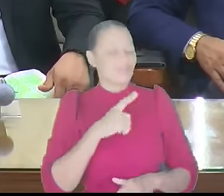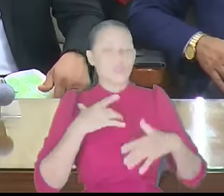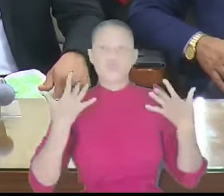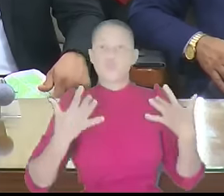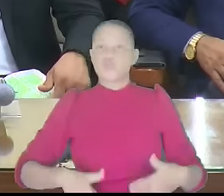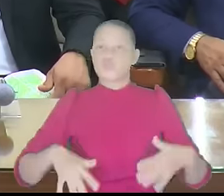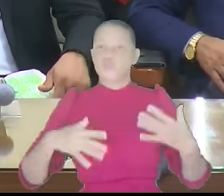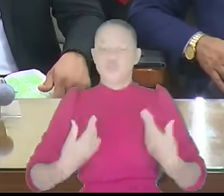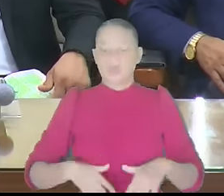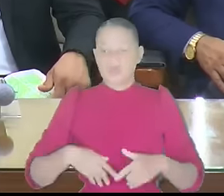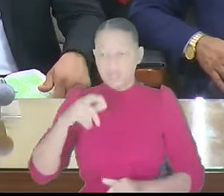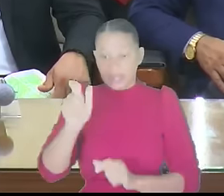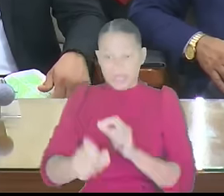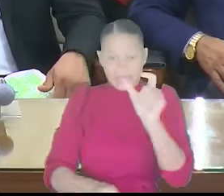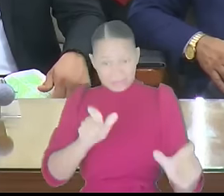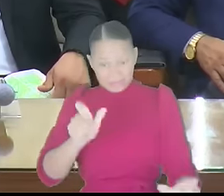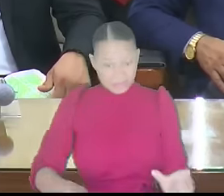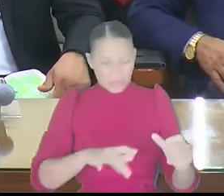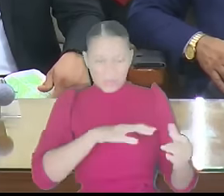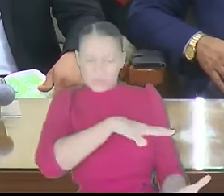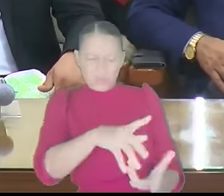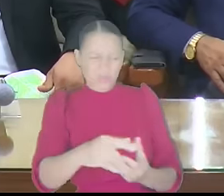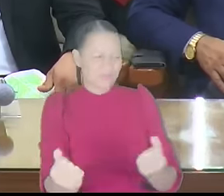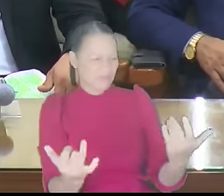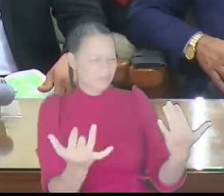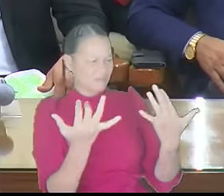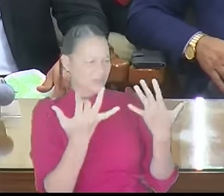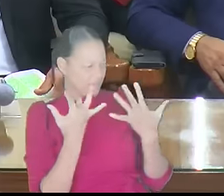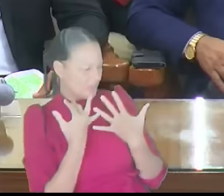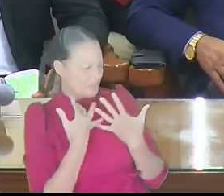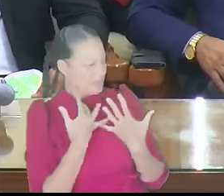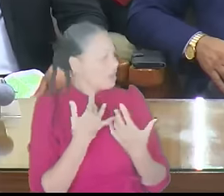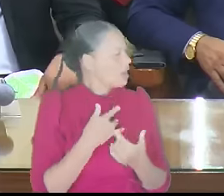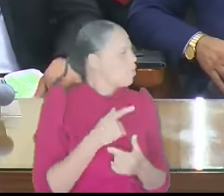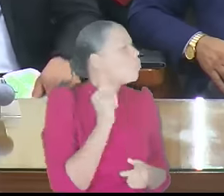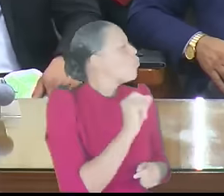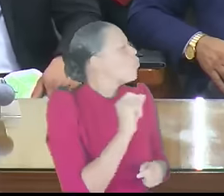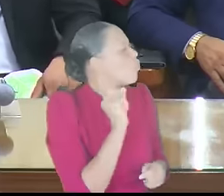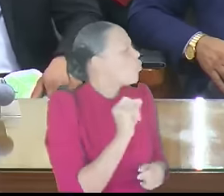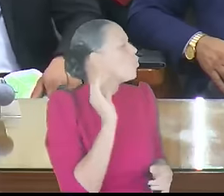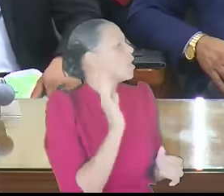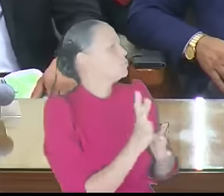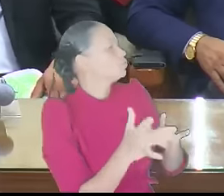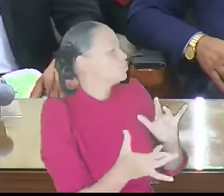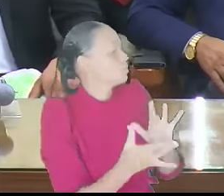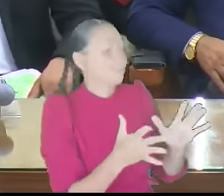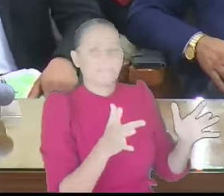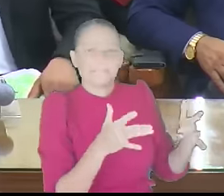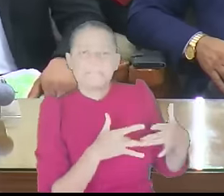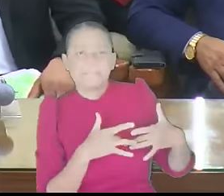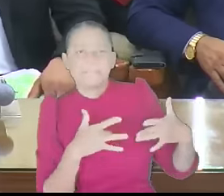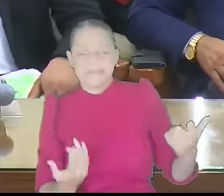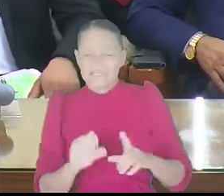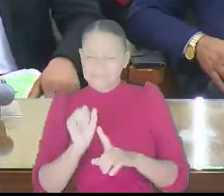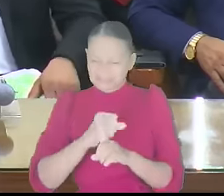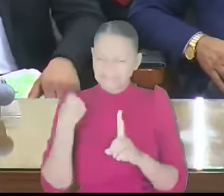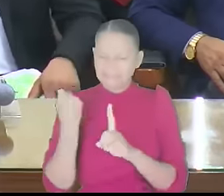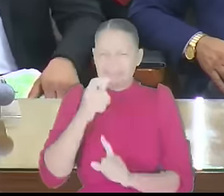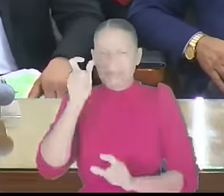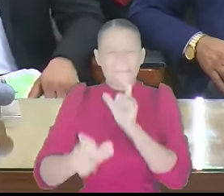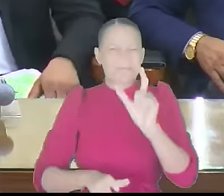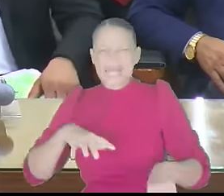se aproximar, elas vão perguntar por Jesus, elas vão se apaixonar por Jesus. Essa sociedade